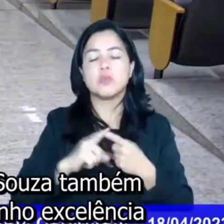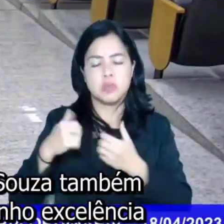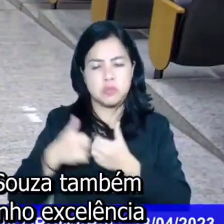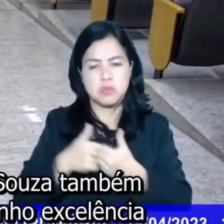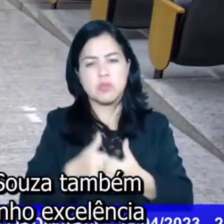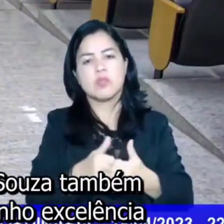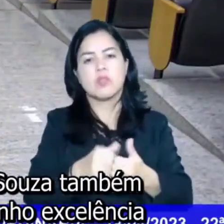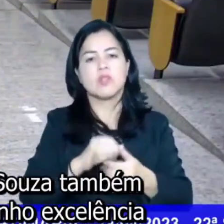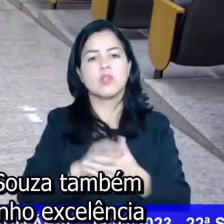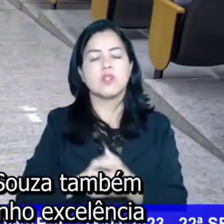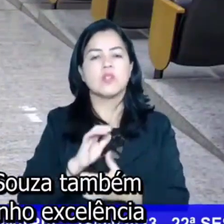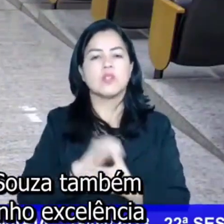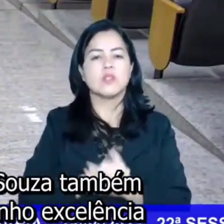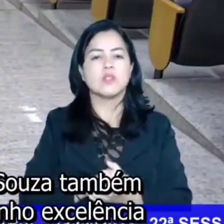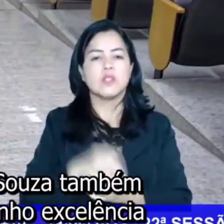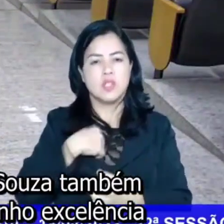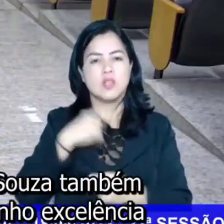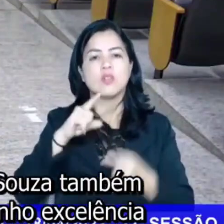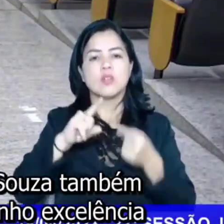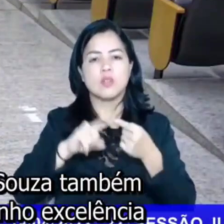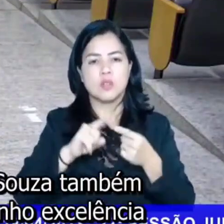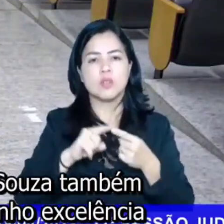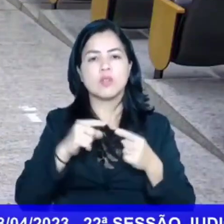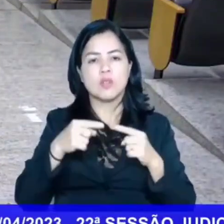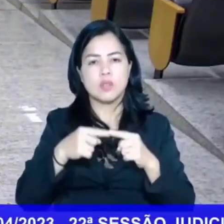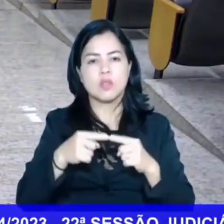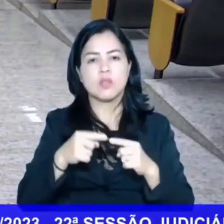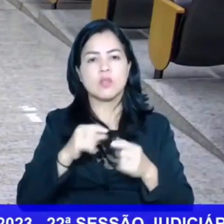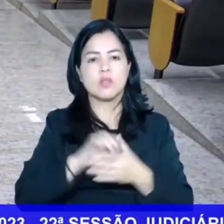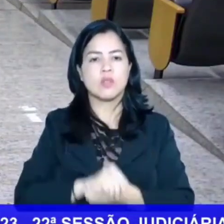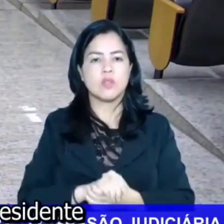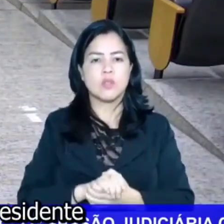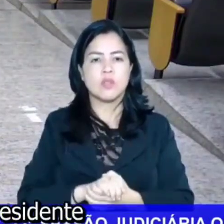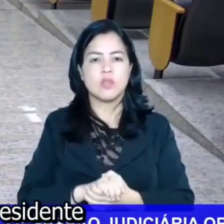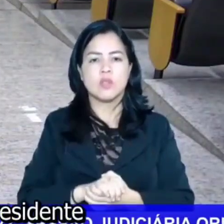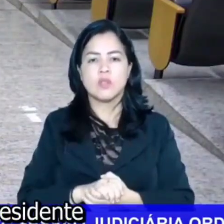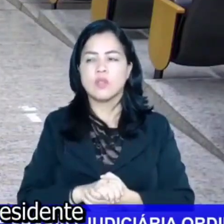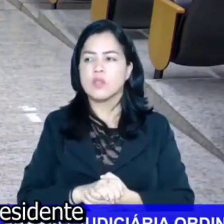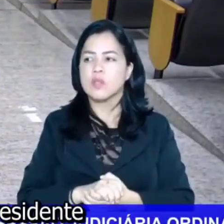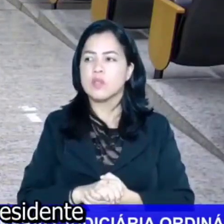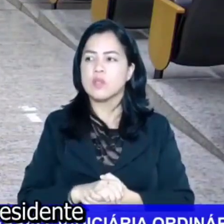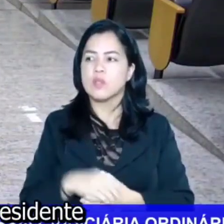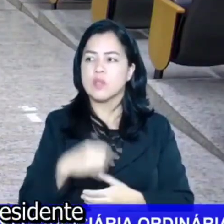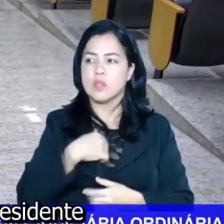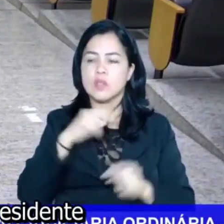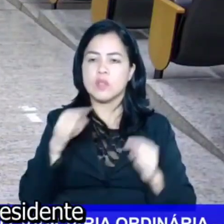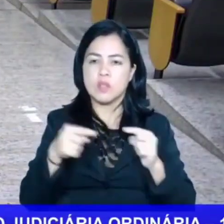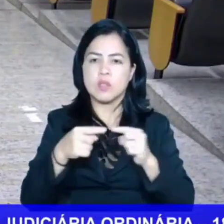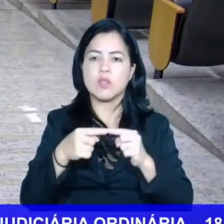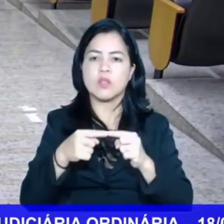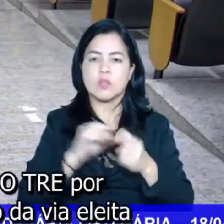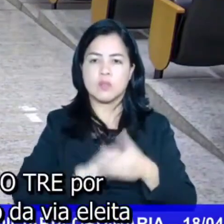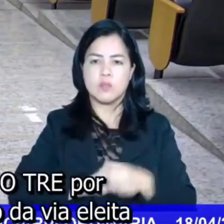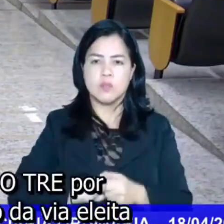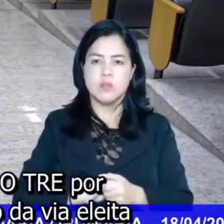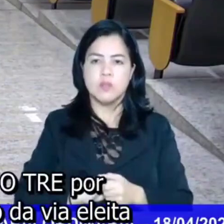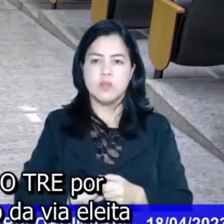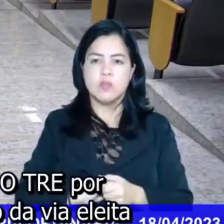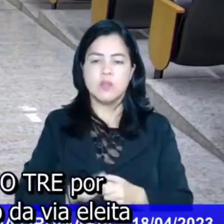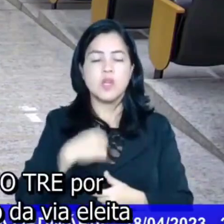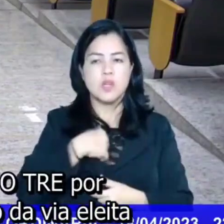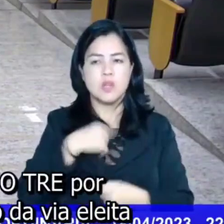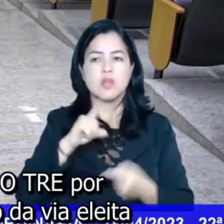ampla do plenário. Juíza Paola Santos. Acompanhe, excelência. Juiz Orlando Vasconcelos. Acompanhe, senhor presidente. Eu